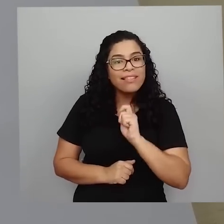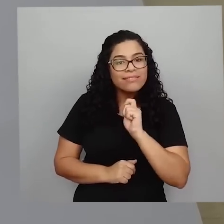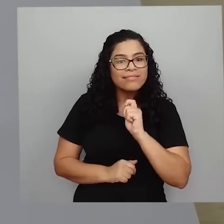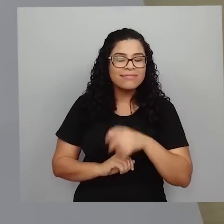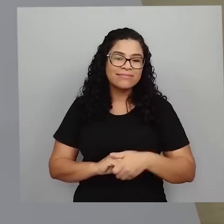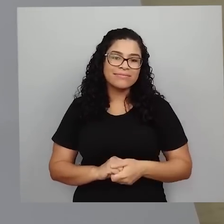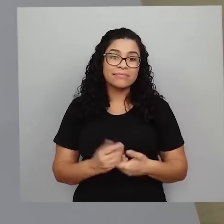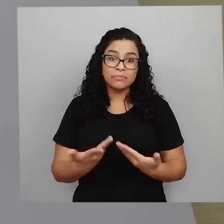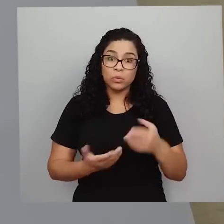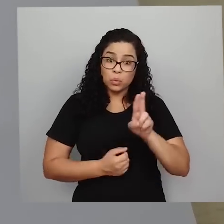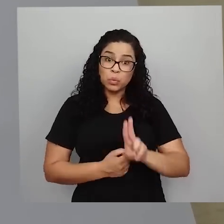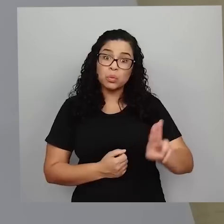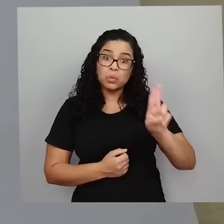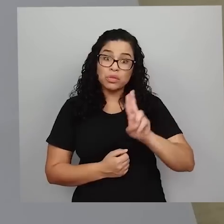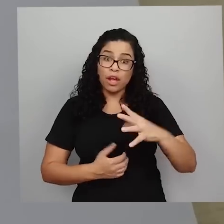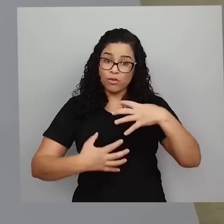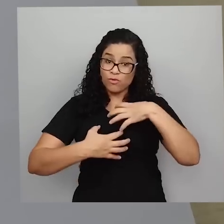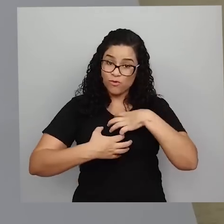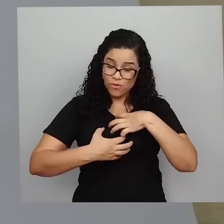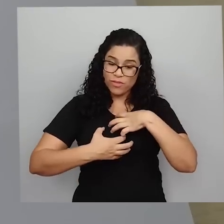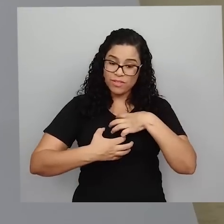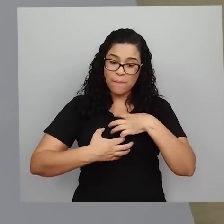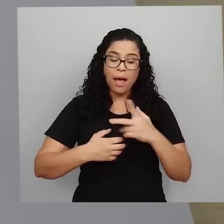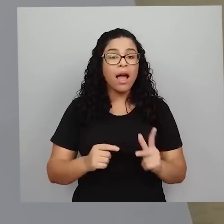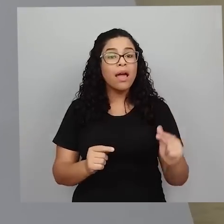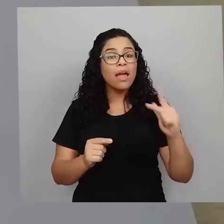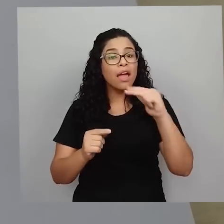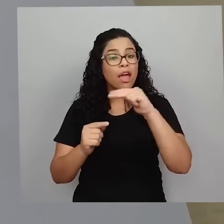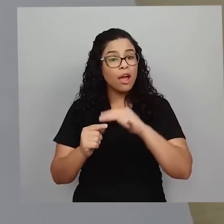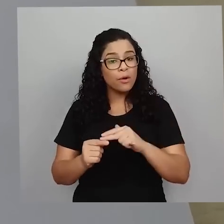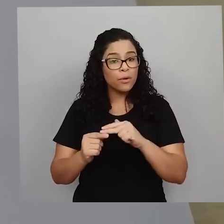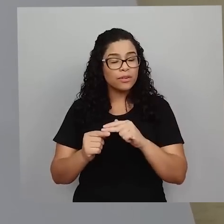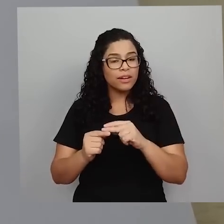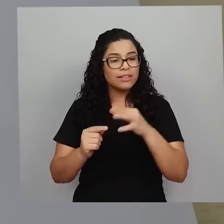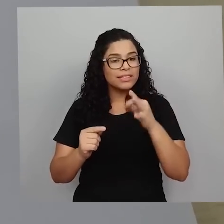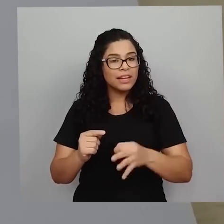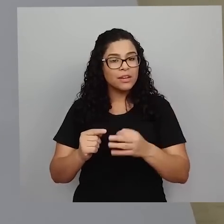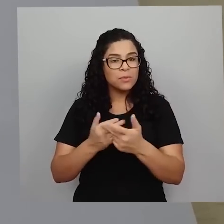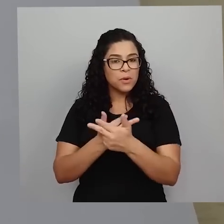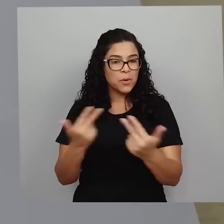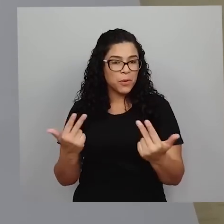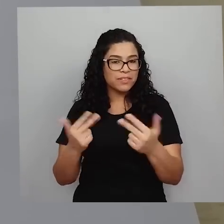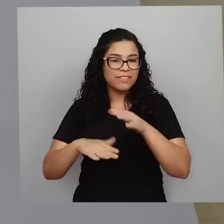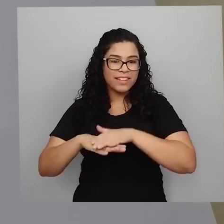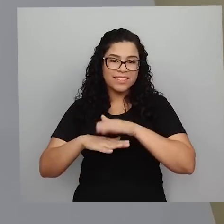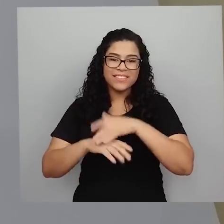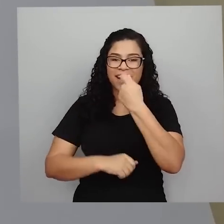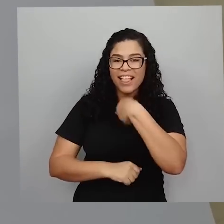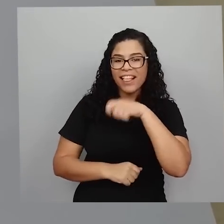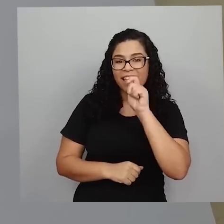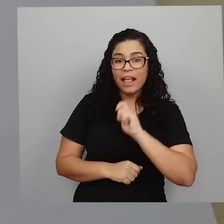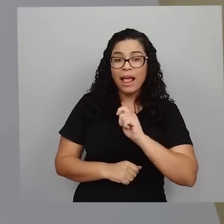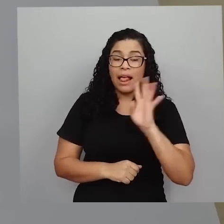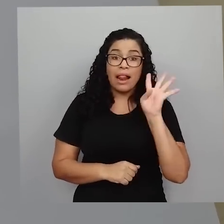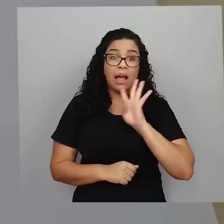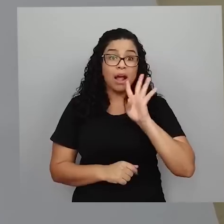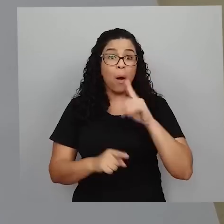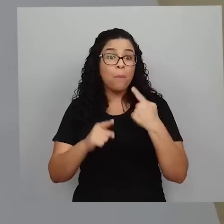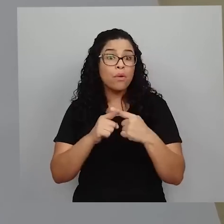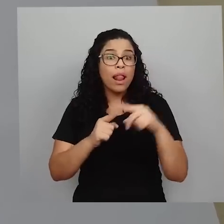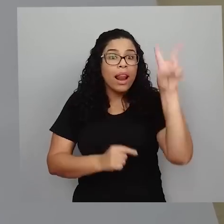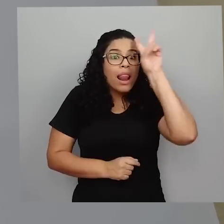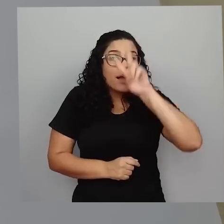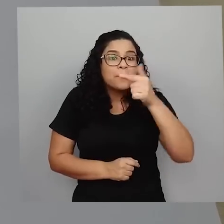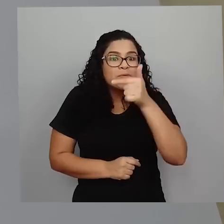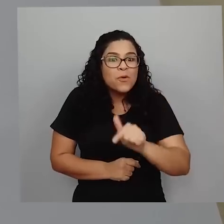sorvete? Vamos usar aquelas formas para recortar as coisas para o nosso sorvete. É legal que a gente já